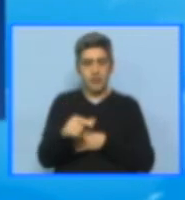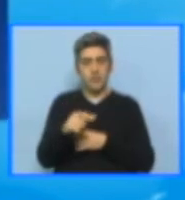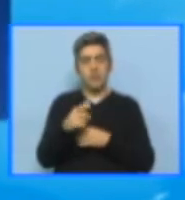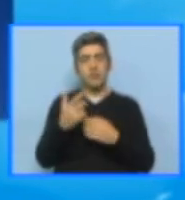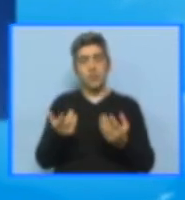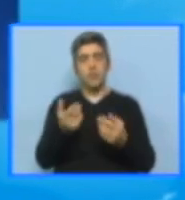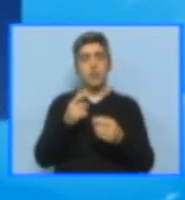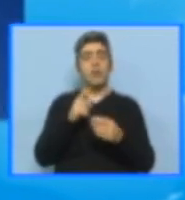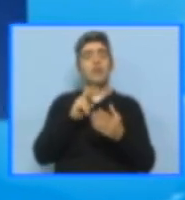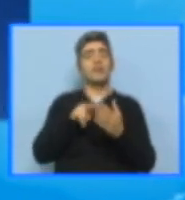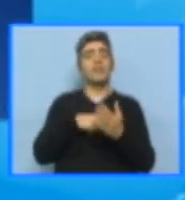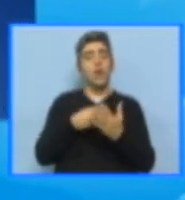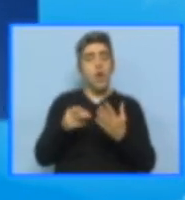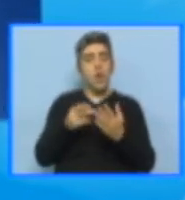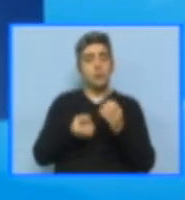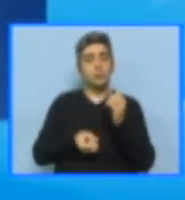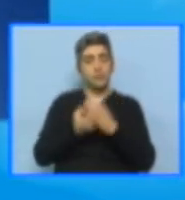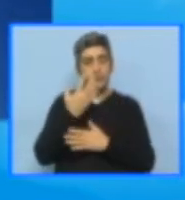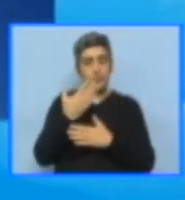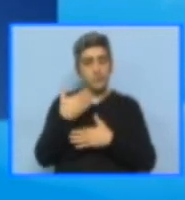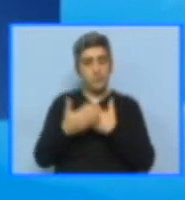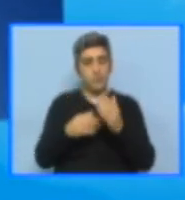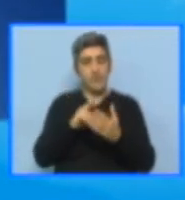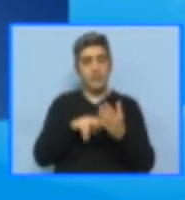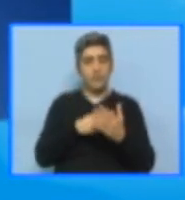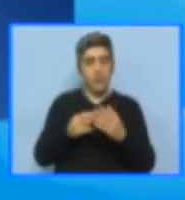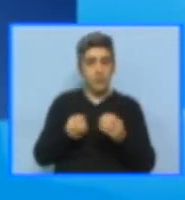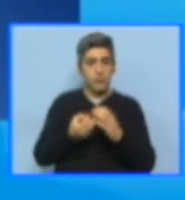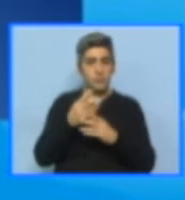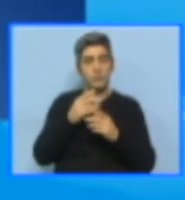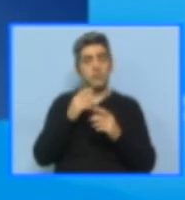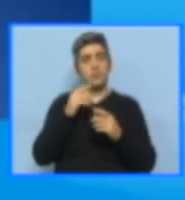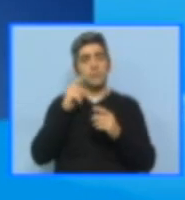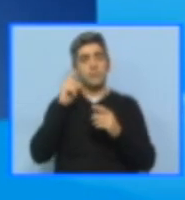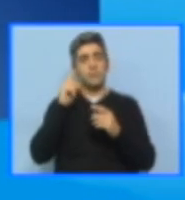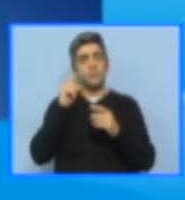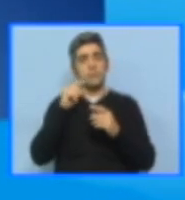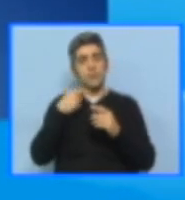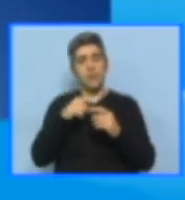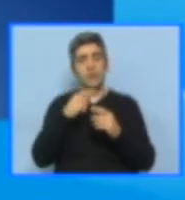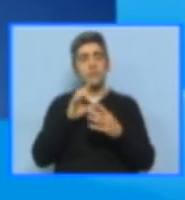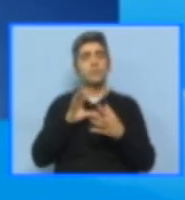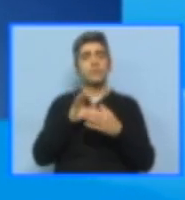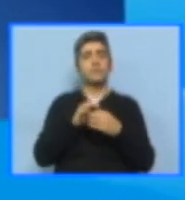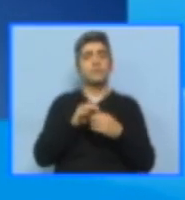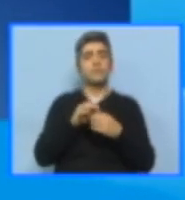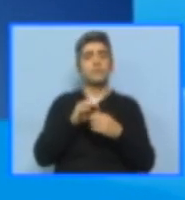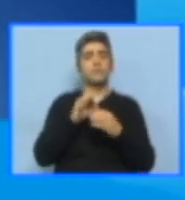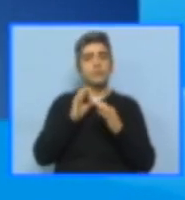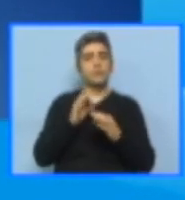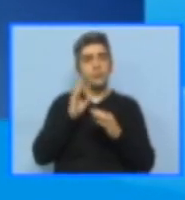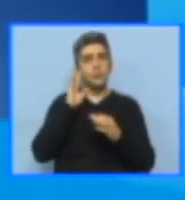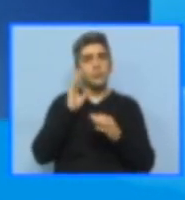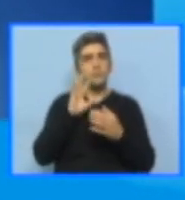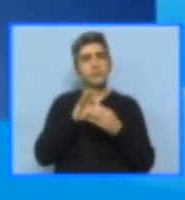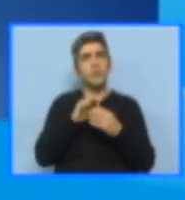o processo de reforma, um processo de reforma que tinha seguramente muito a ver com uma oposição a